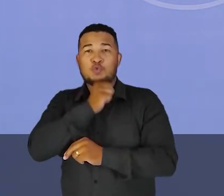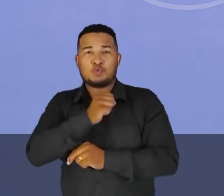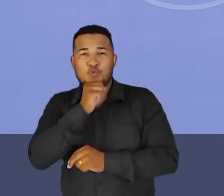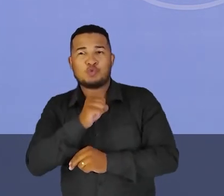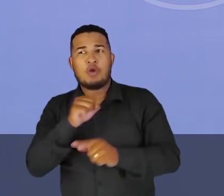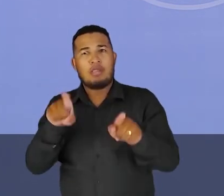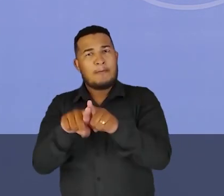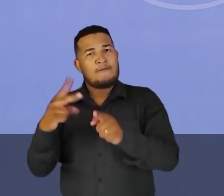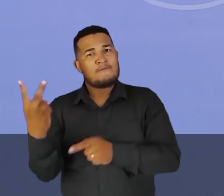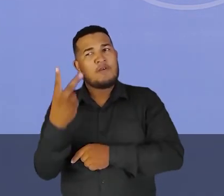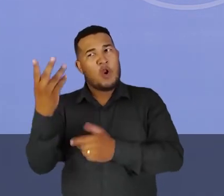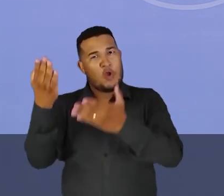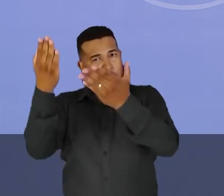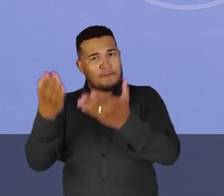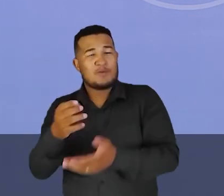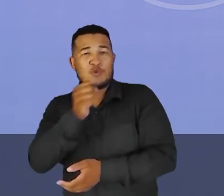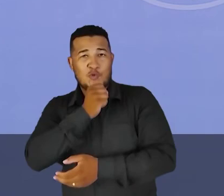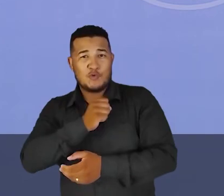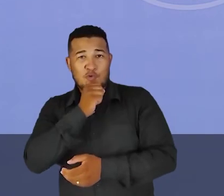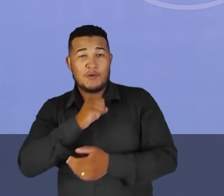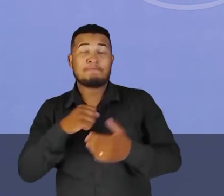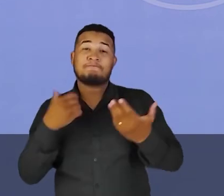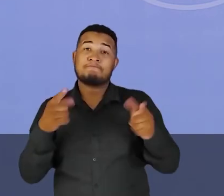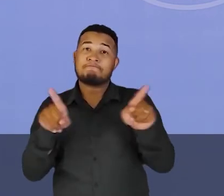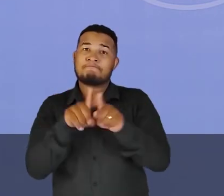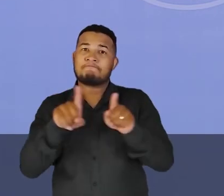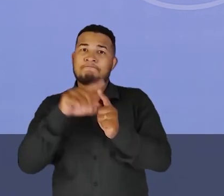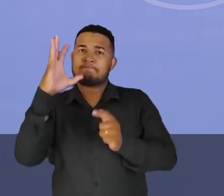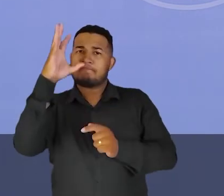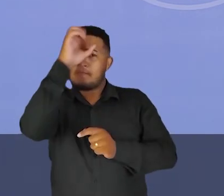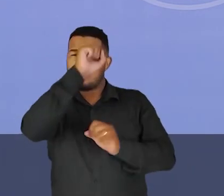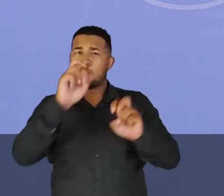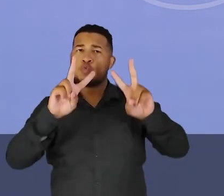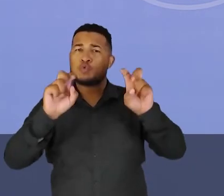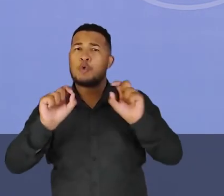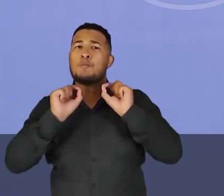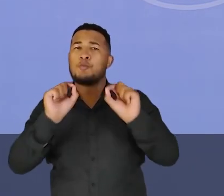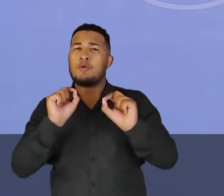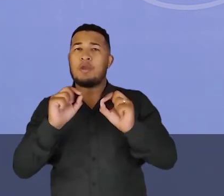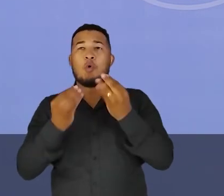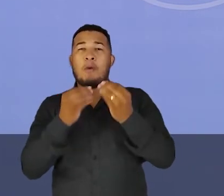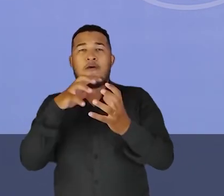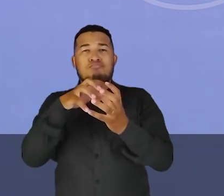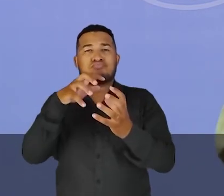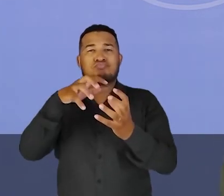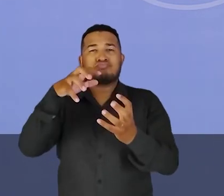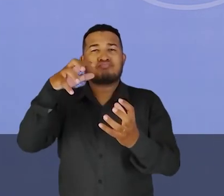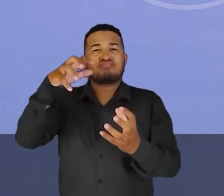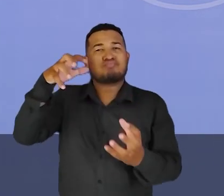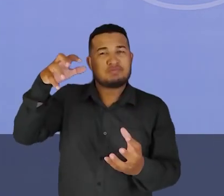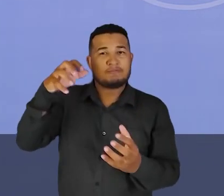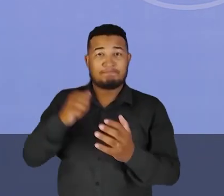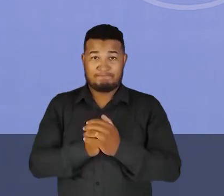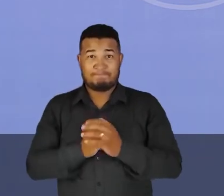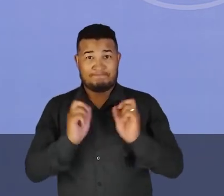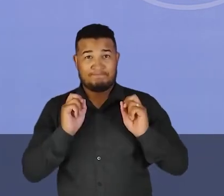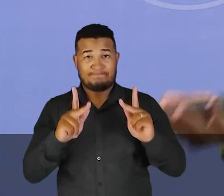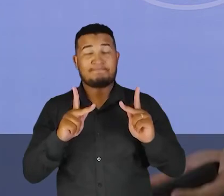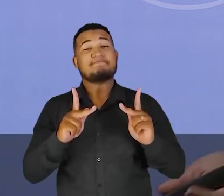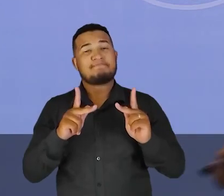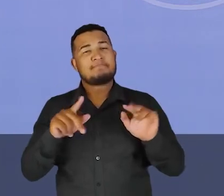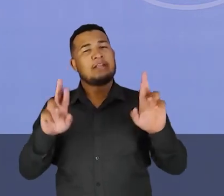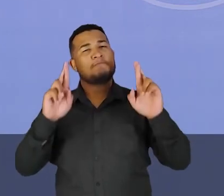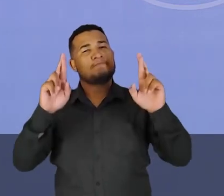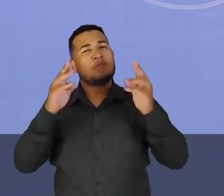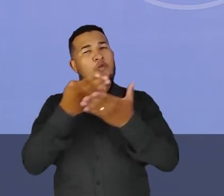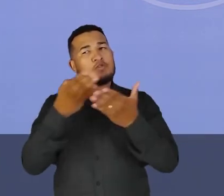a valorizar os idosos e aprender também sobre o processo de envelhecimento, tá? Que você